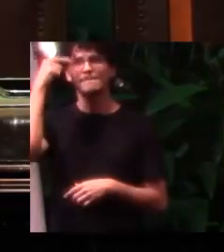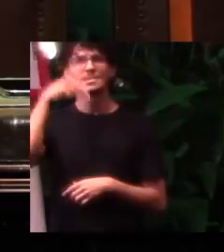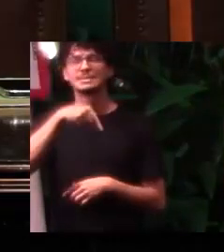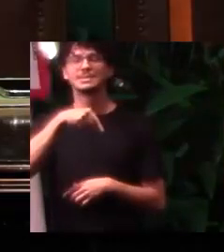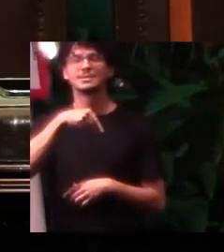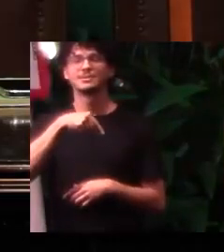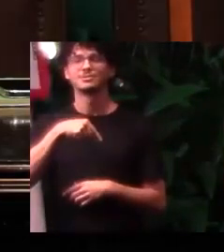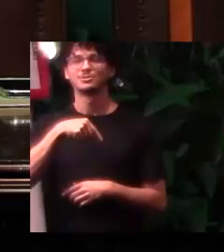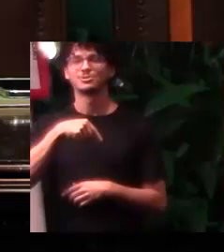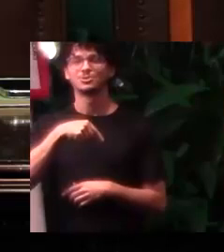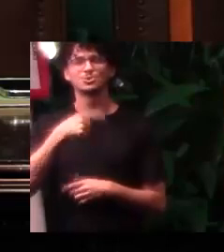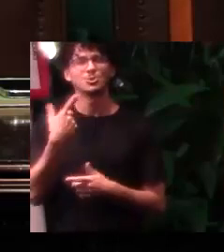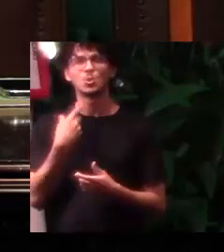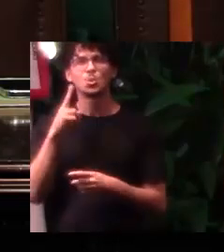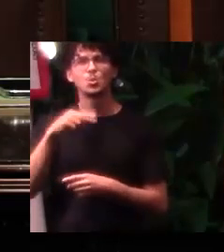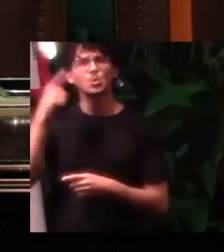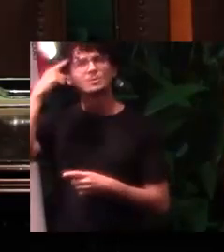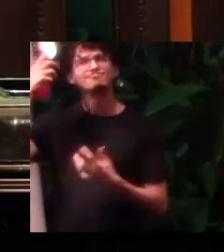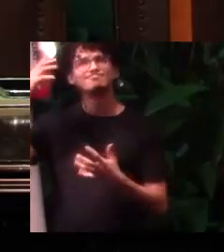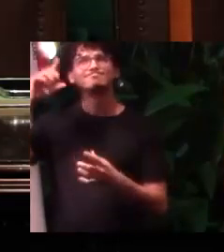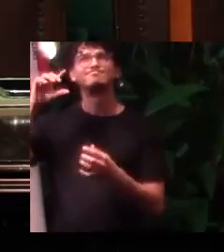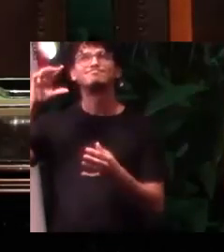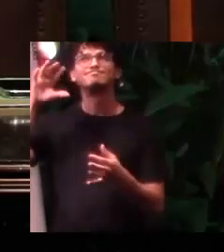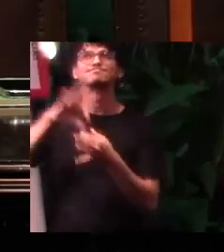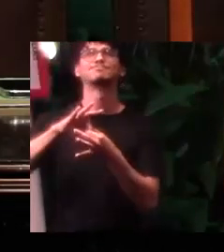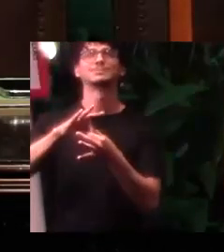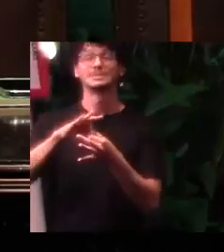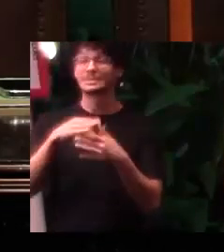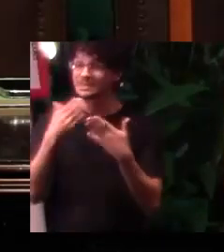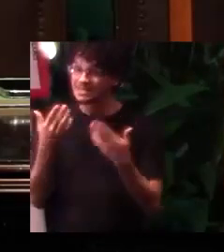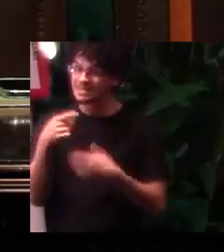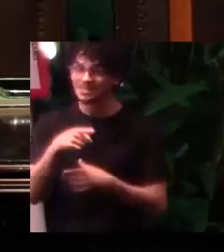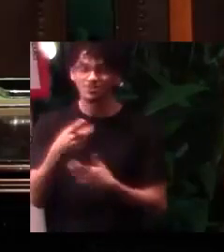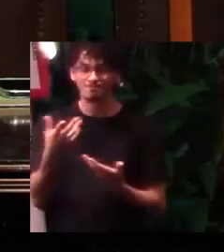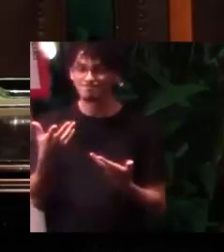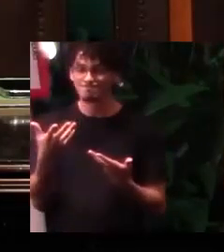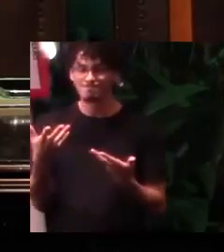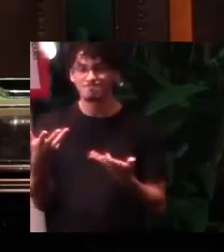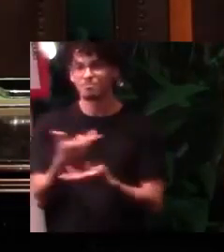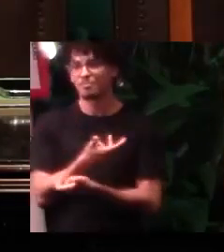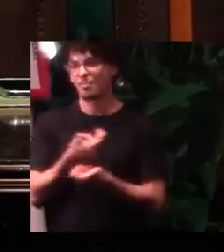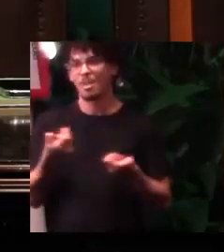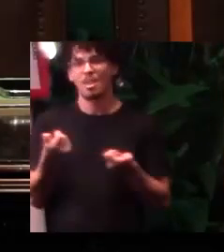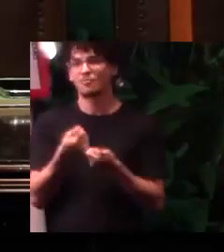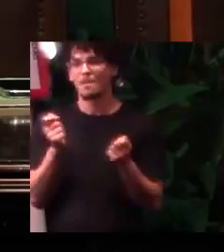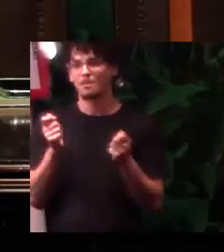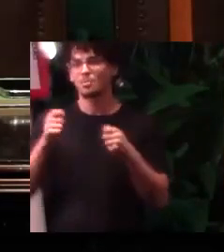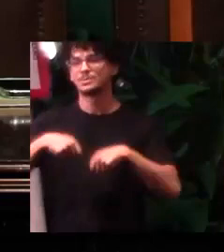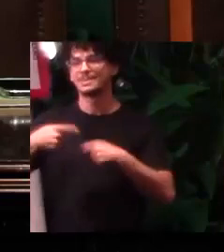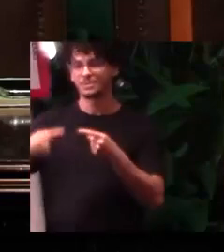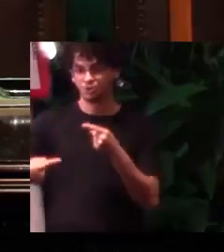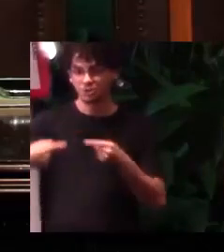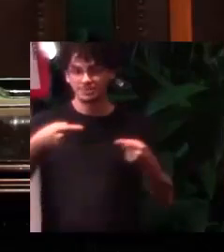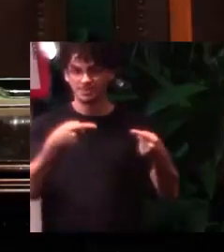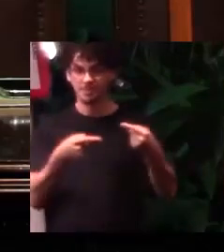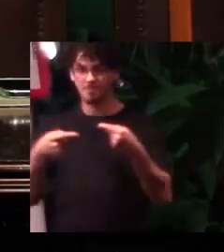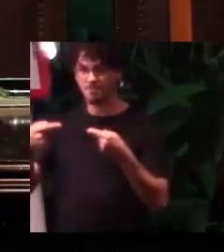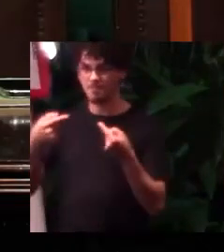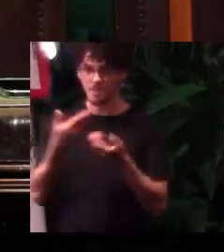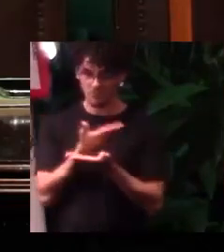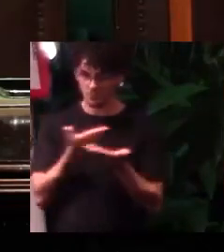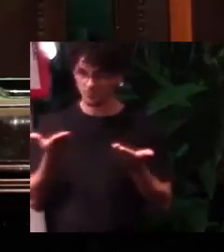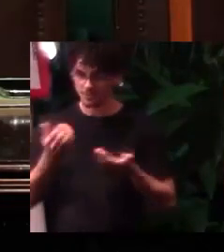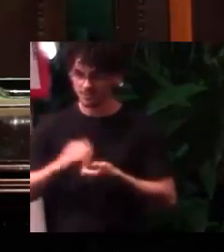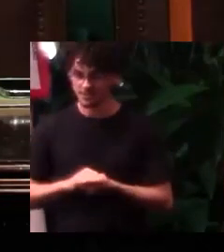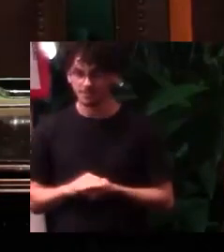né? Nunca me ocorreu isso. Isso é algo realmente fascinante, essa possibilidade do debate. Então,